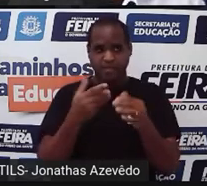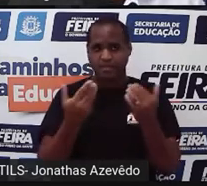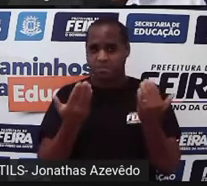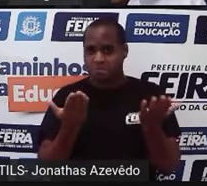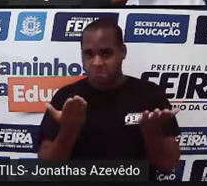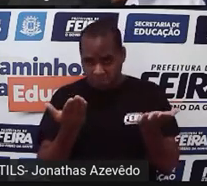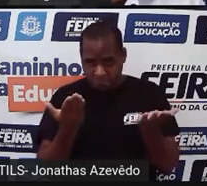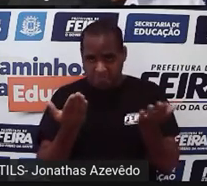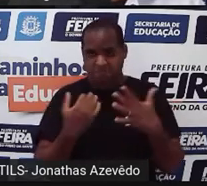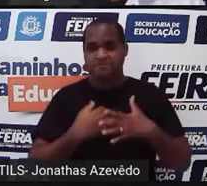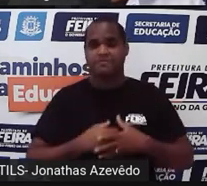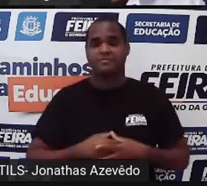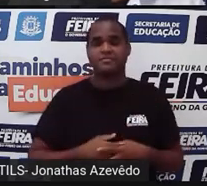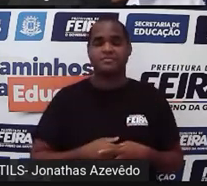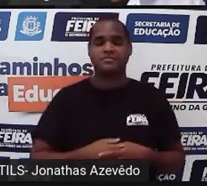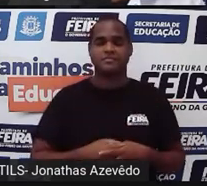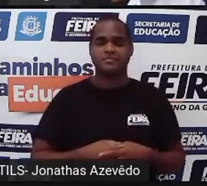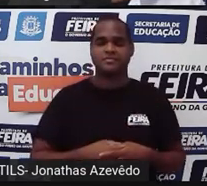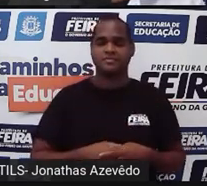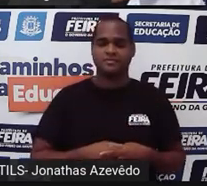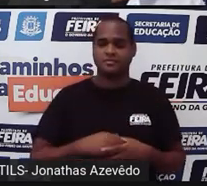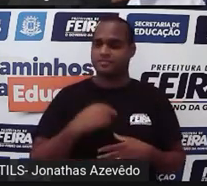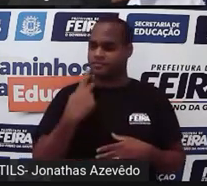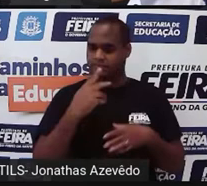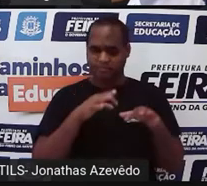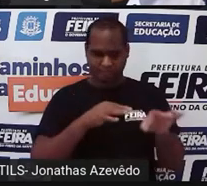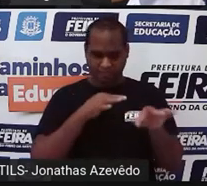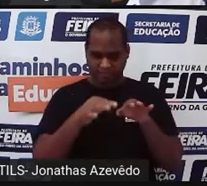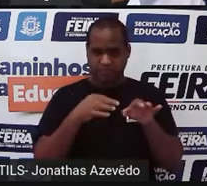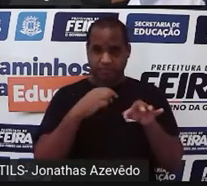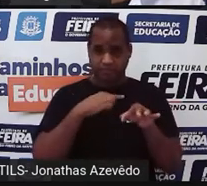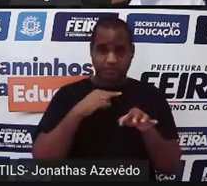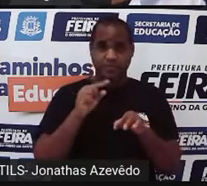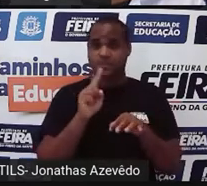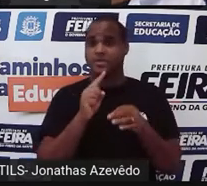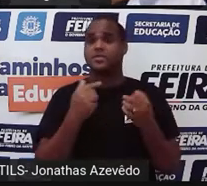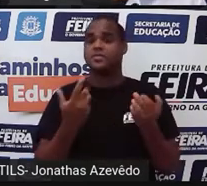pessoa organizada. E aí?